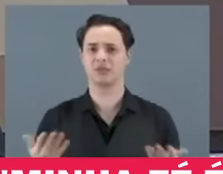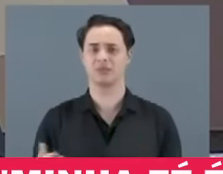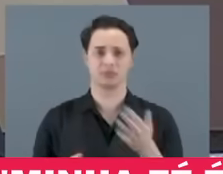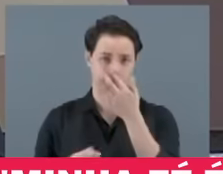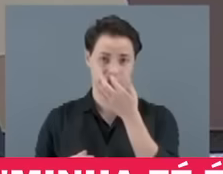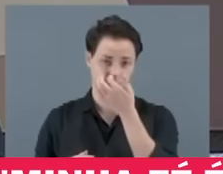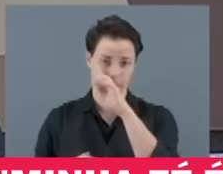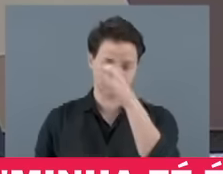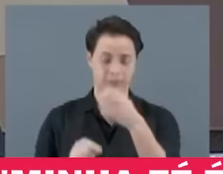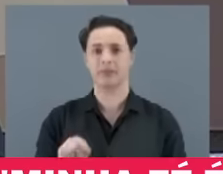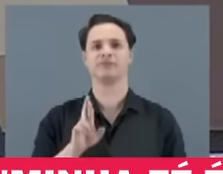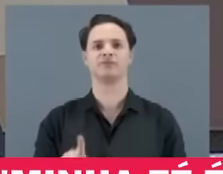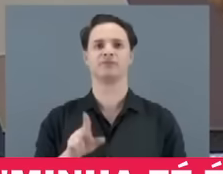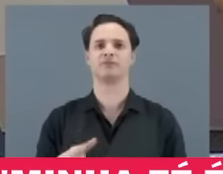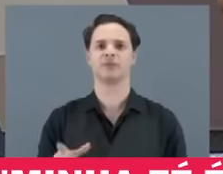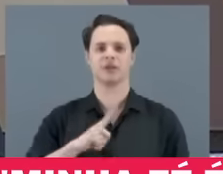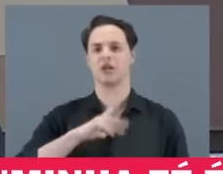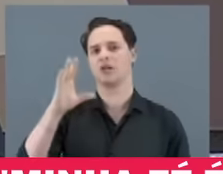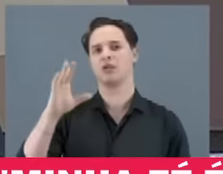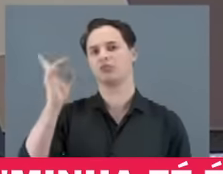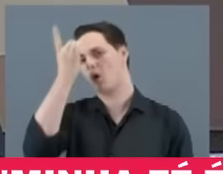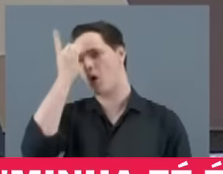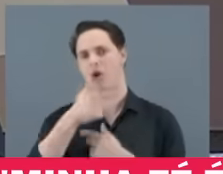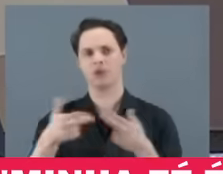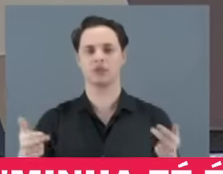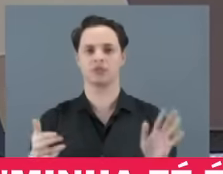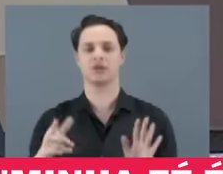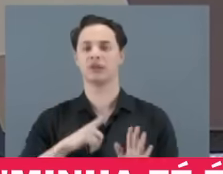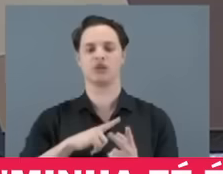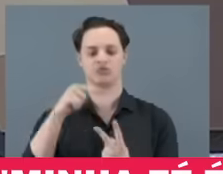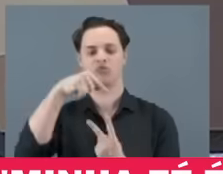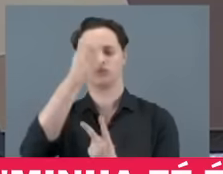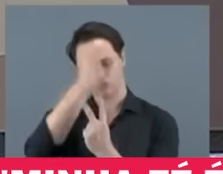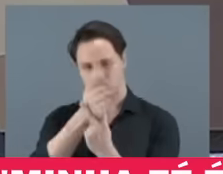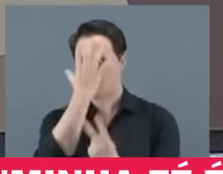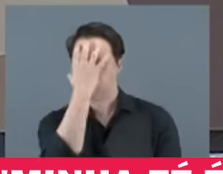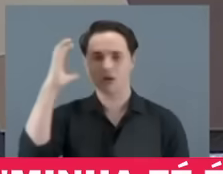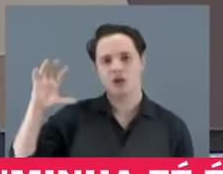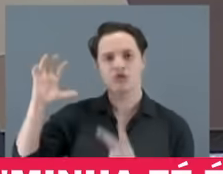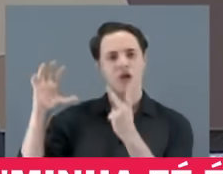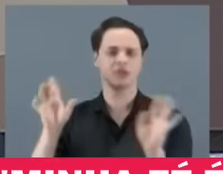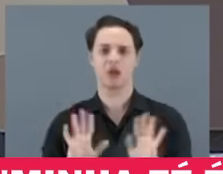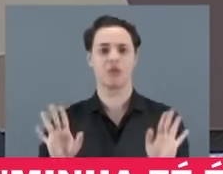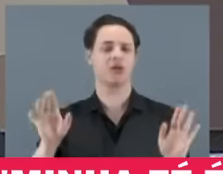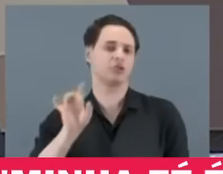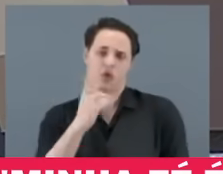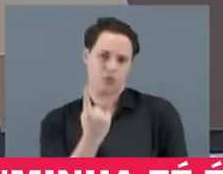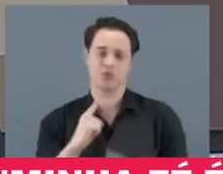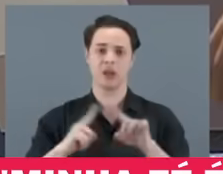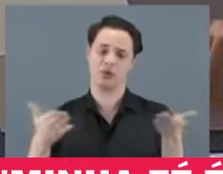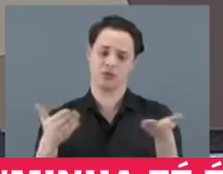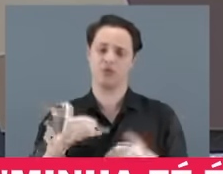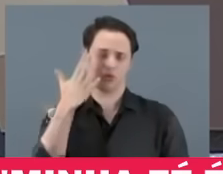E isto não é ter 2 Flávio Dinos. É só um. Agora é um que tem compreensão de que a